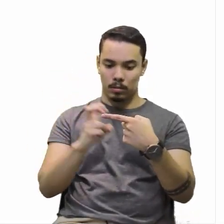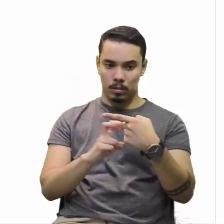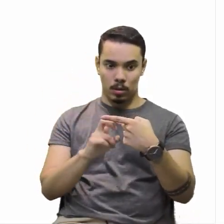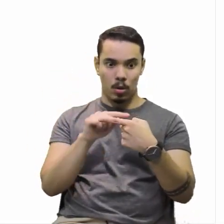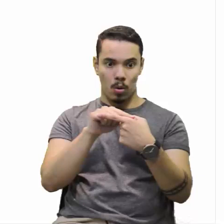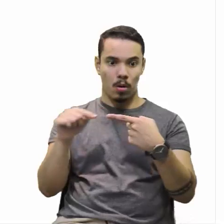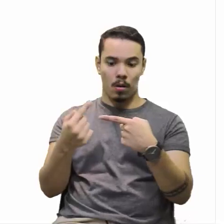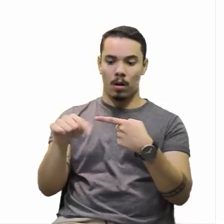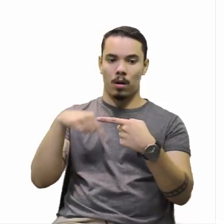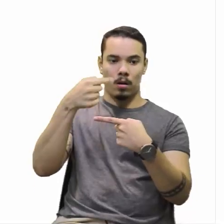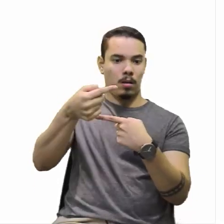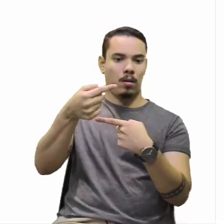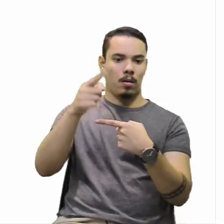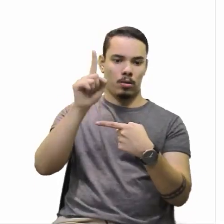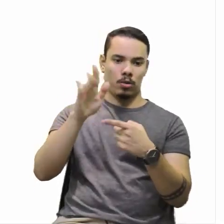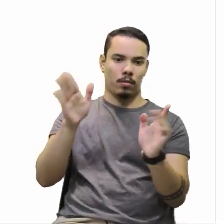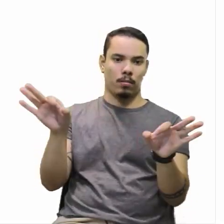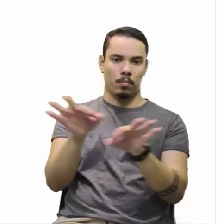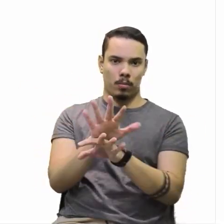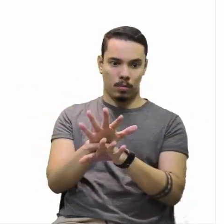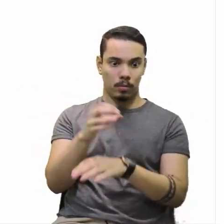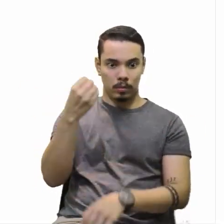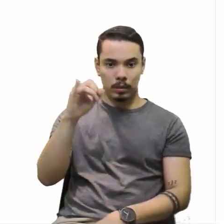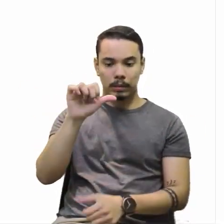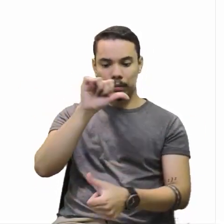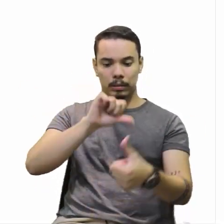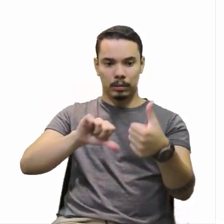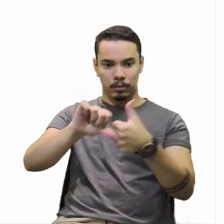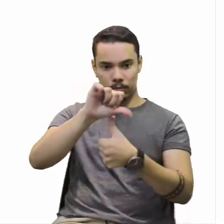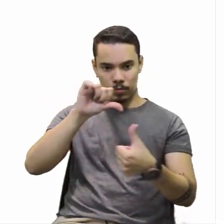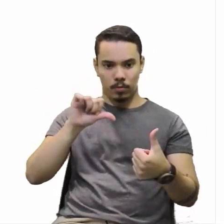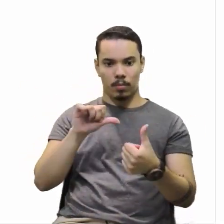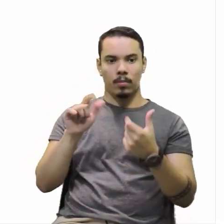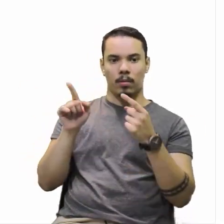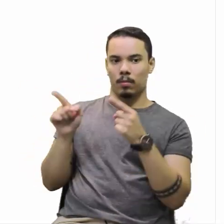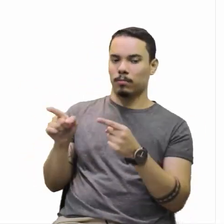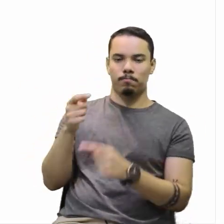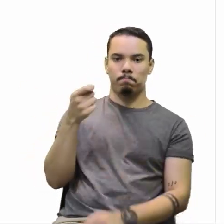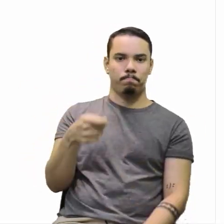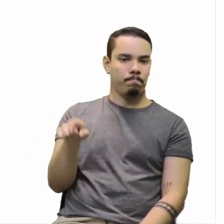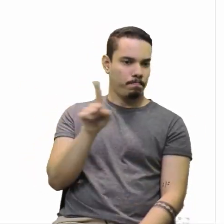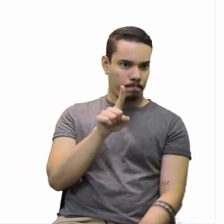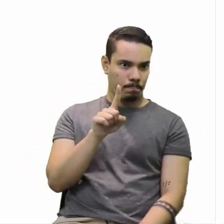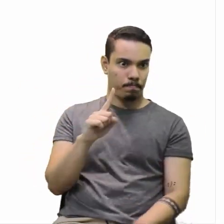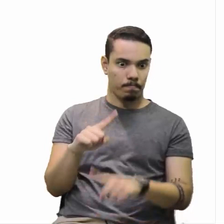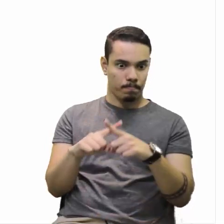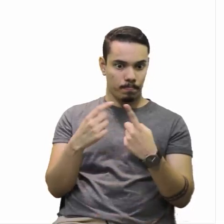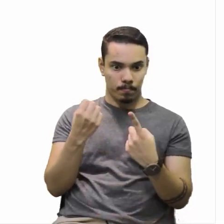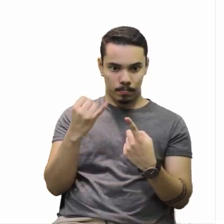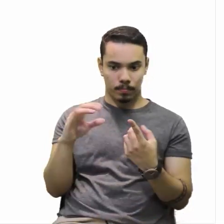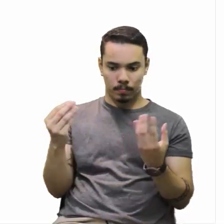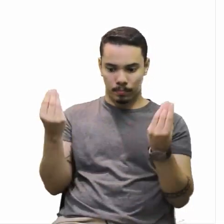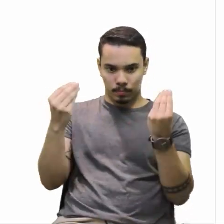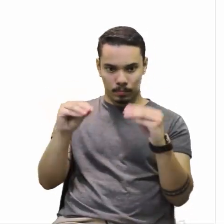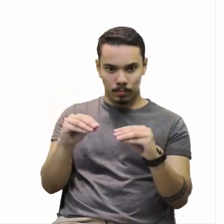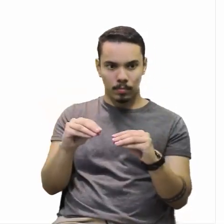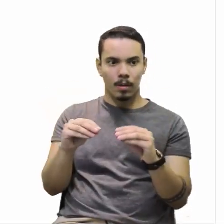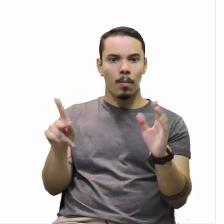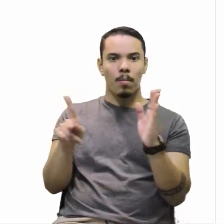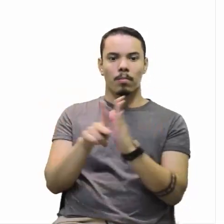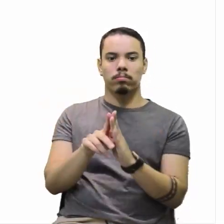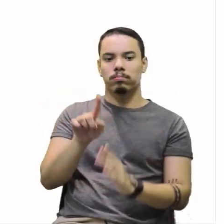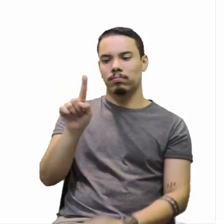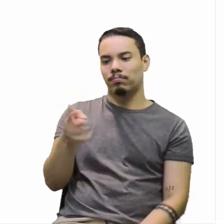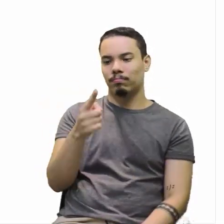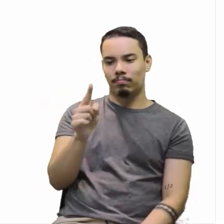0,4. Então, se você transformar aqui, não é necessário, mas se você transformar em notação